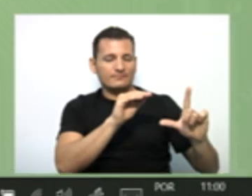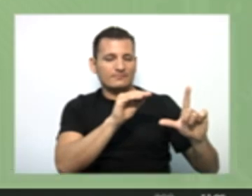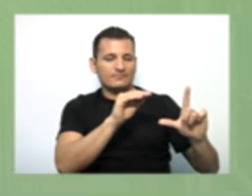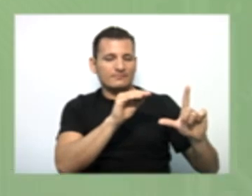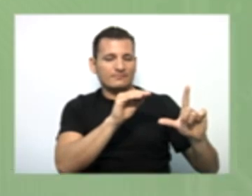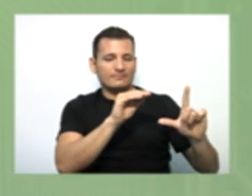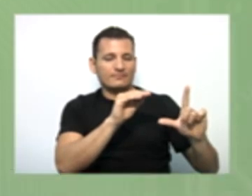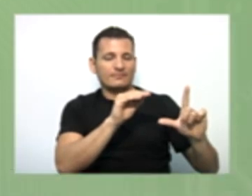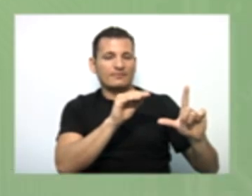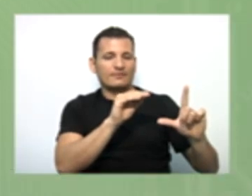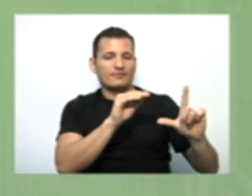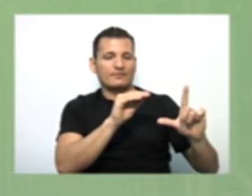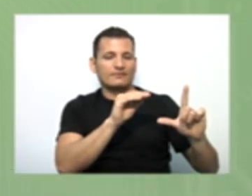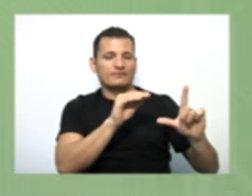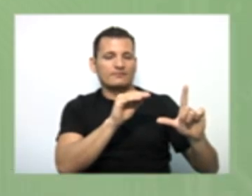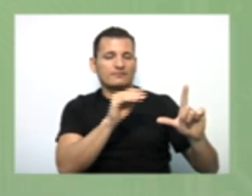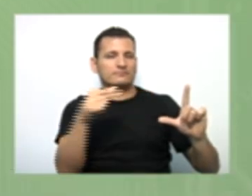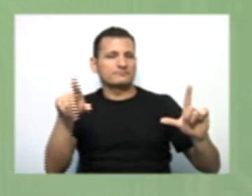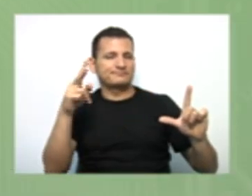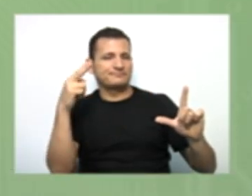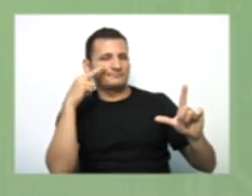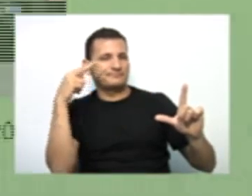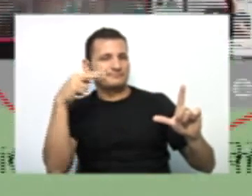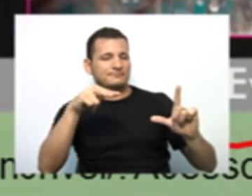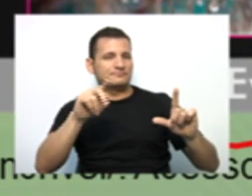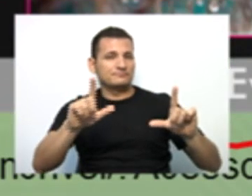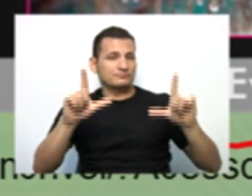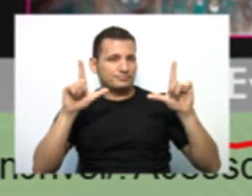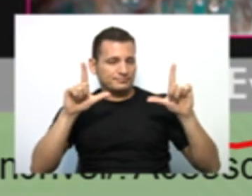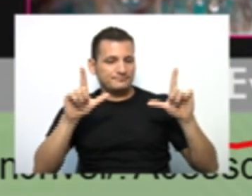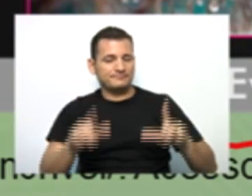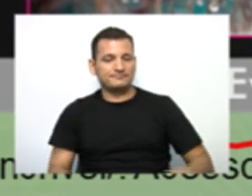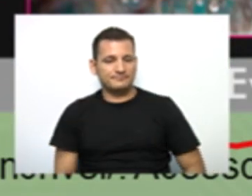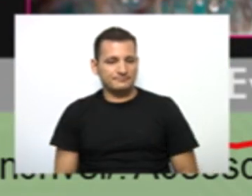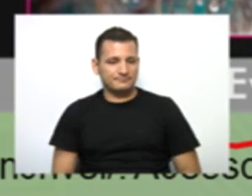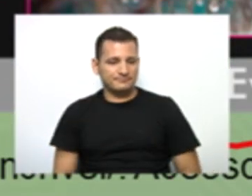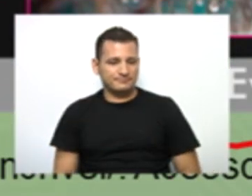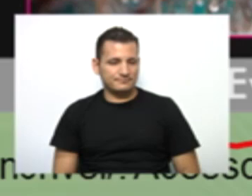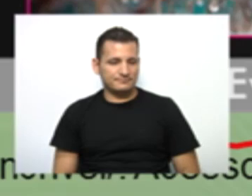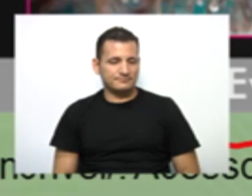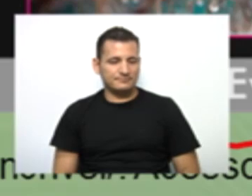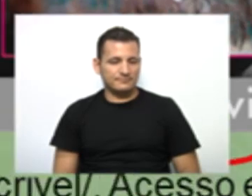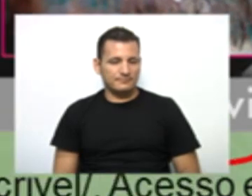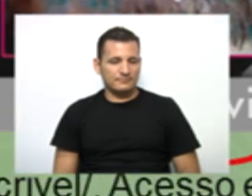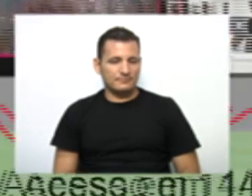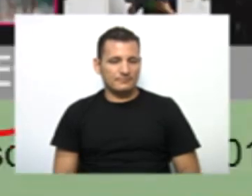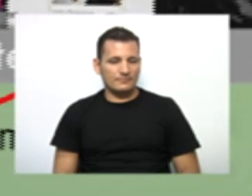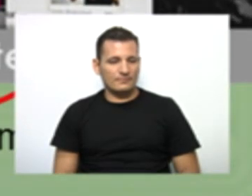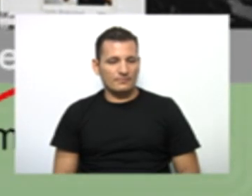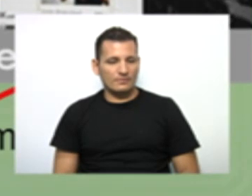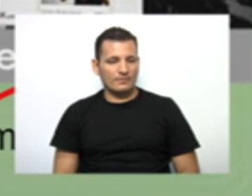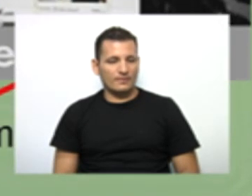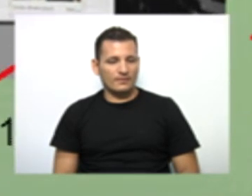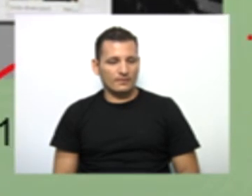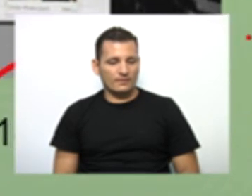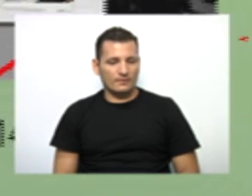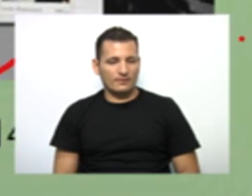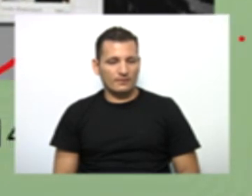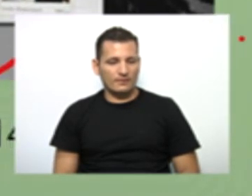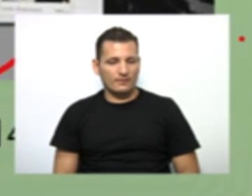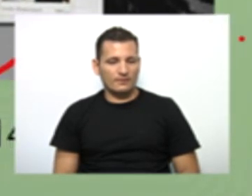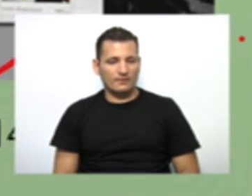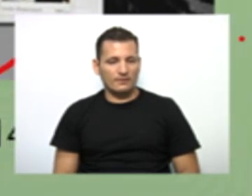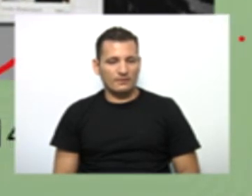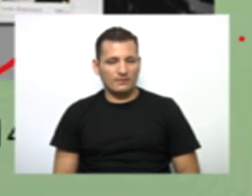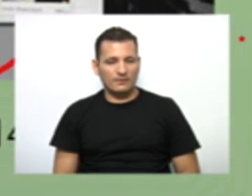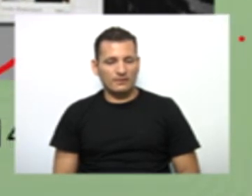aumentar aqui, não sei se vai dar para vocês observarem direitinho. Então, aqui, ó. Tá vendo? Pronto, acho que